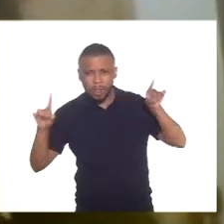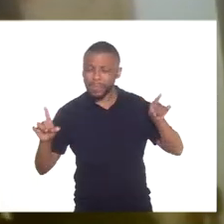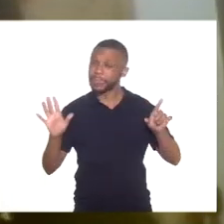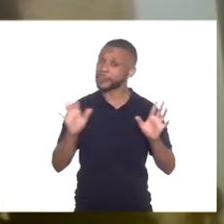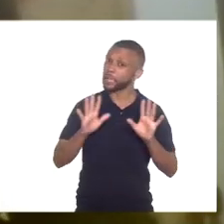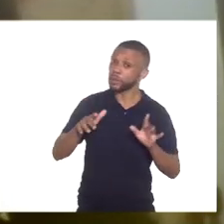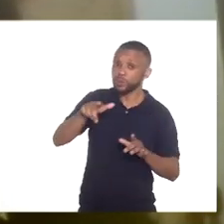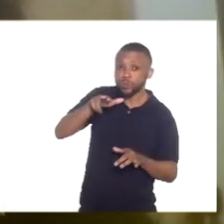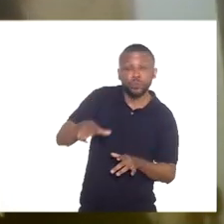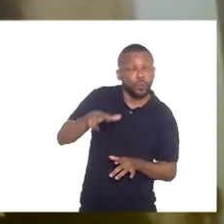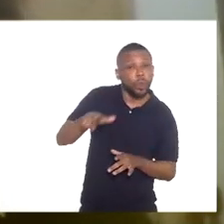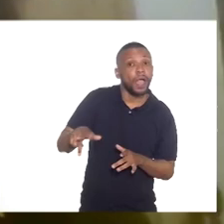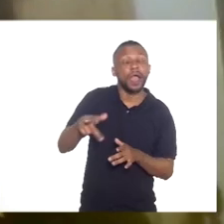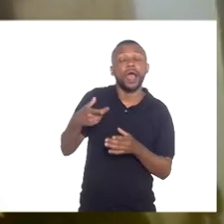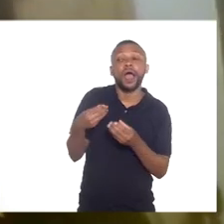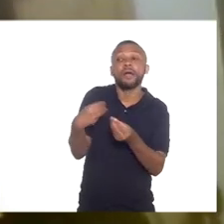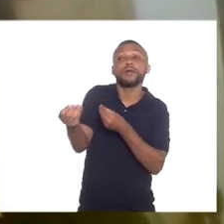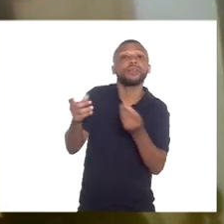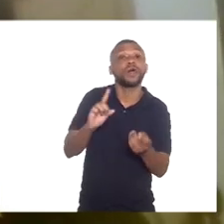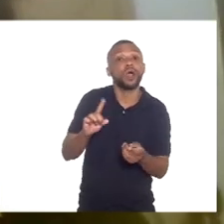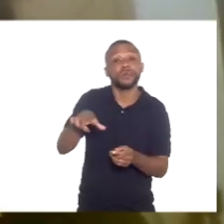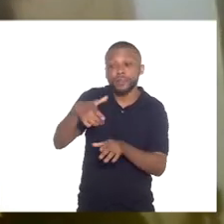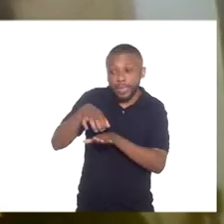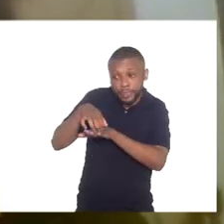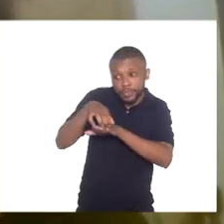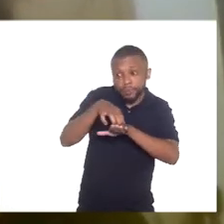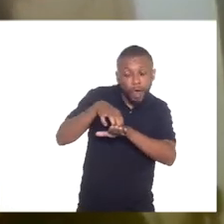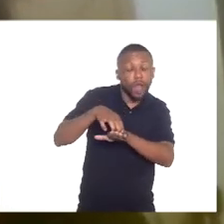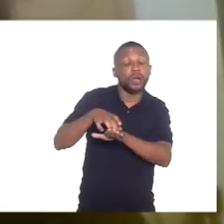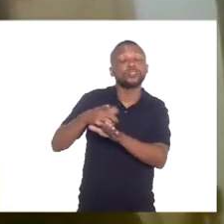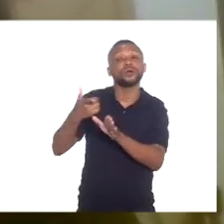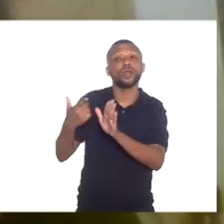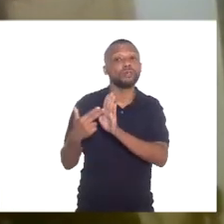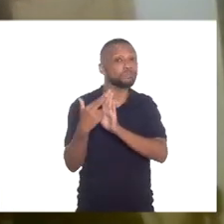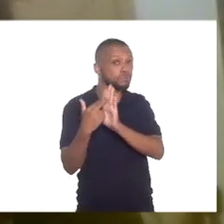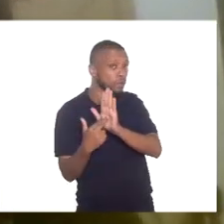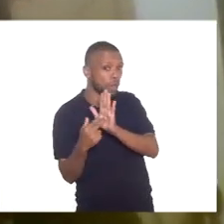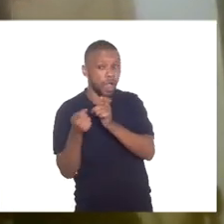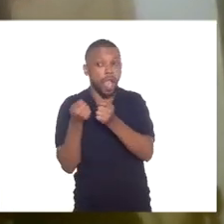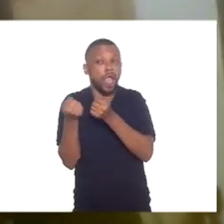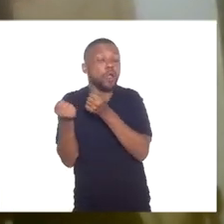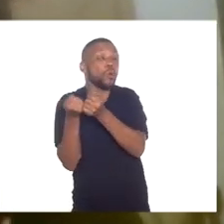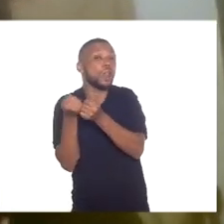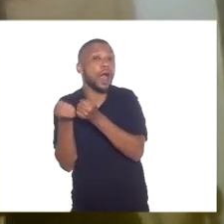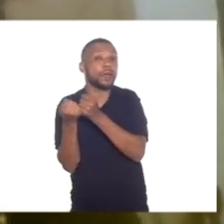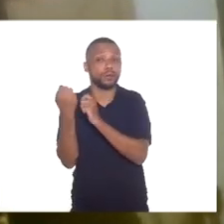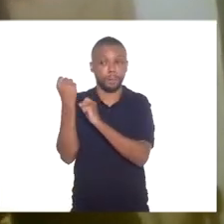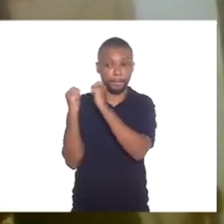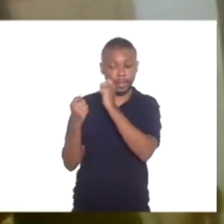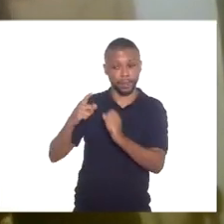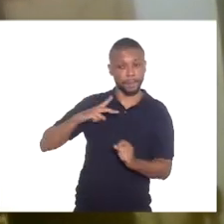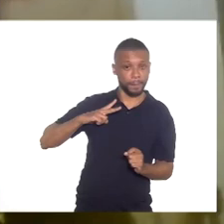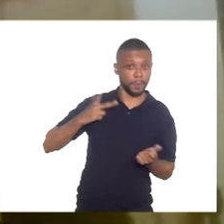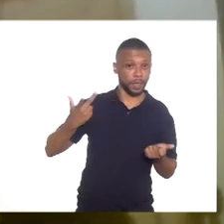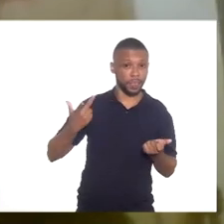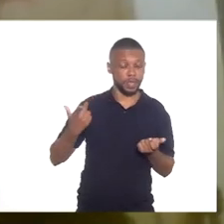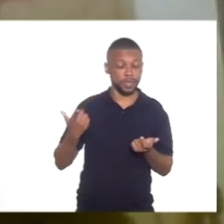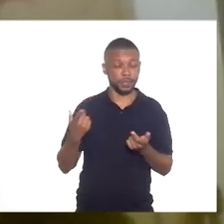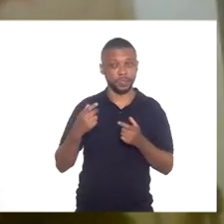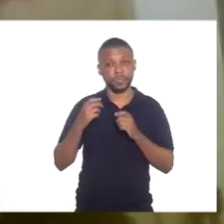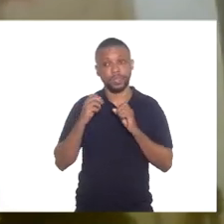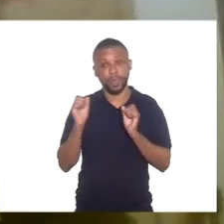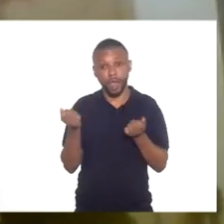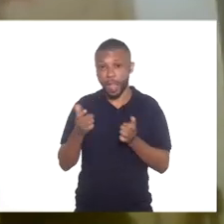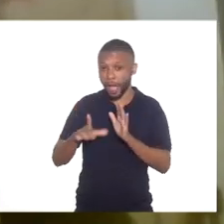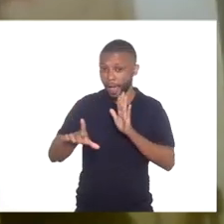de transporte regulado pela ANP. É uma coisa ou é outra? A lei diz que a ANP tem